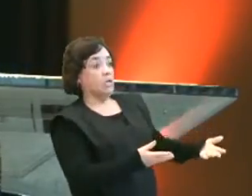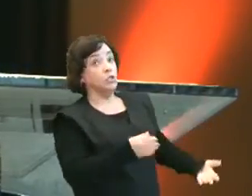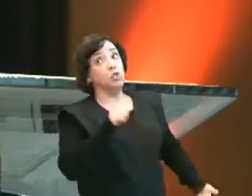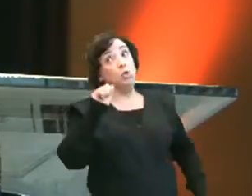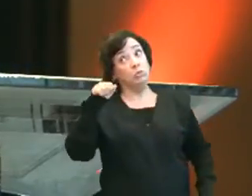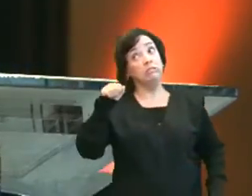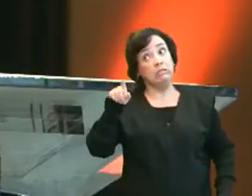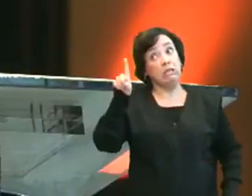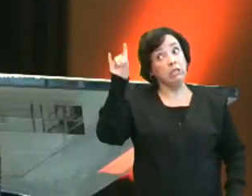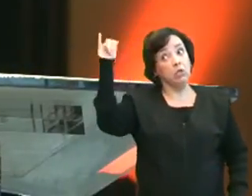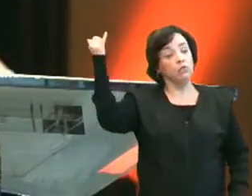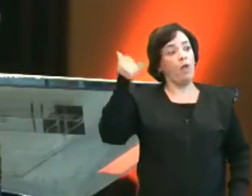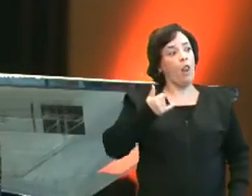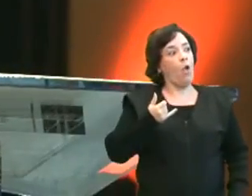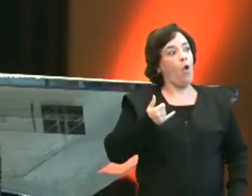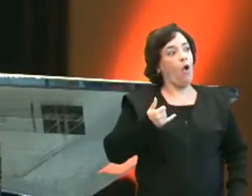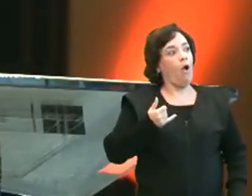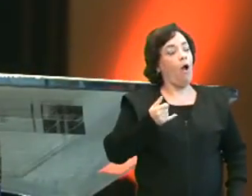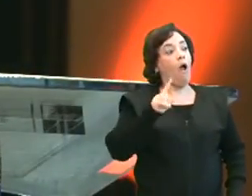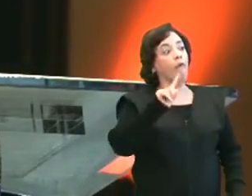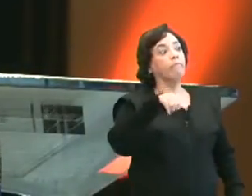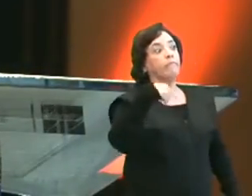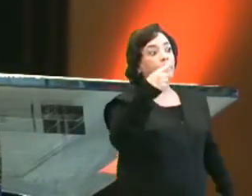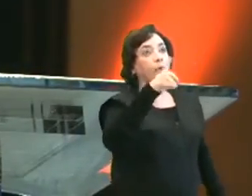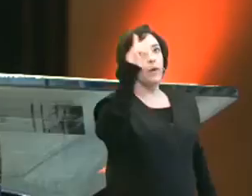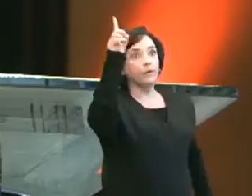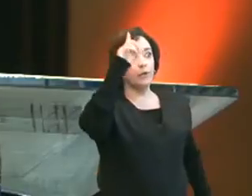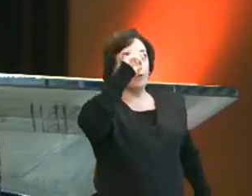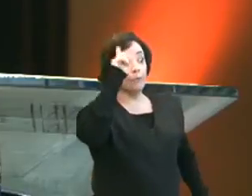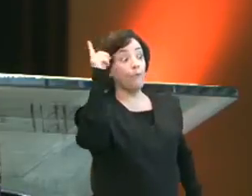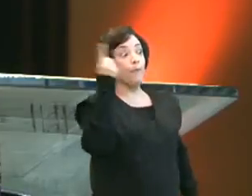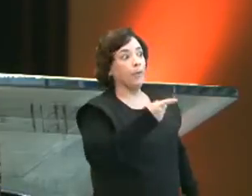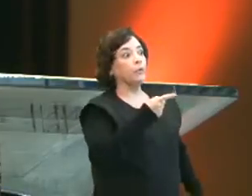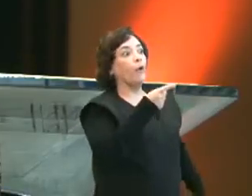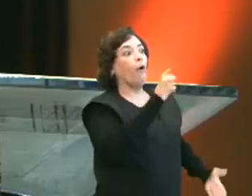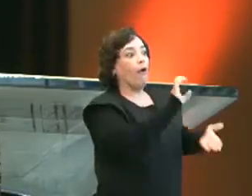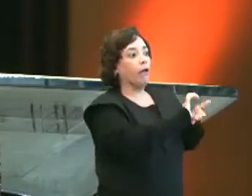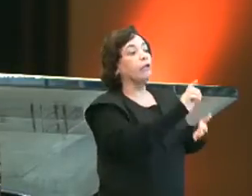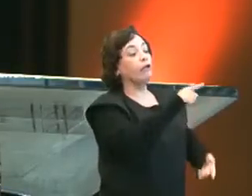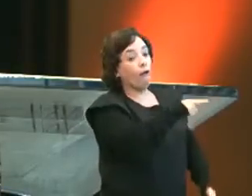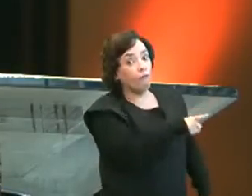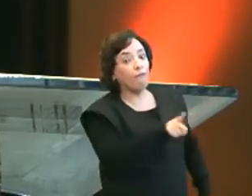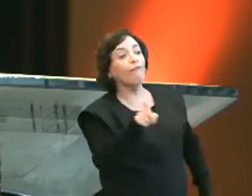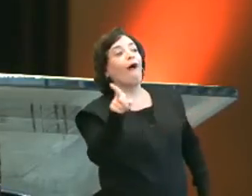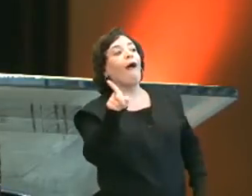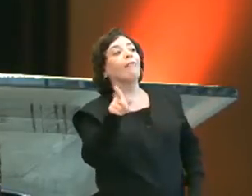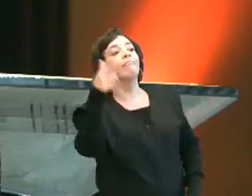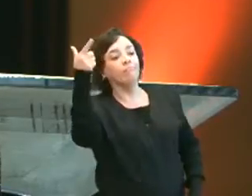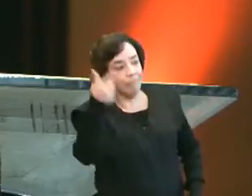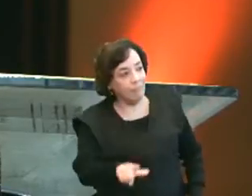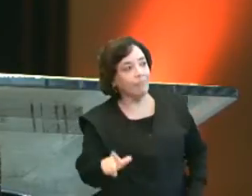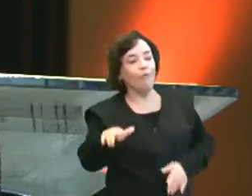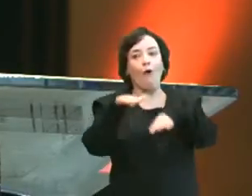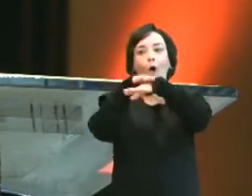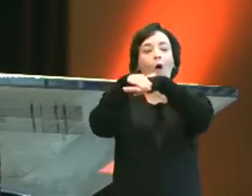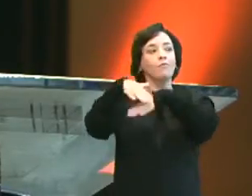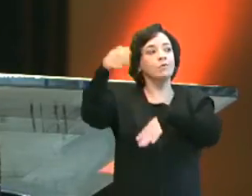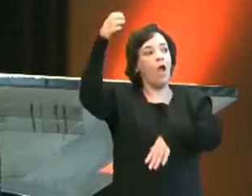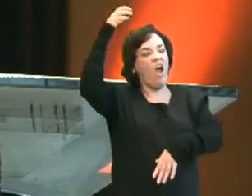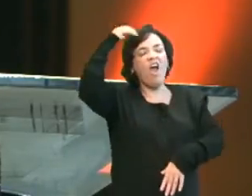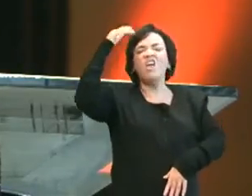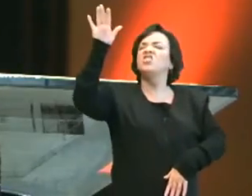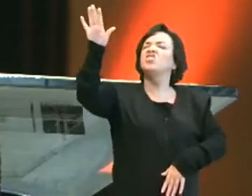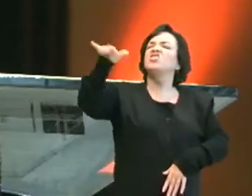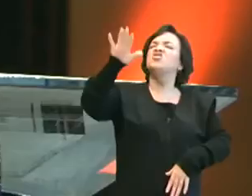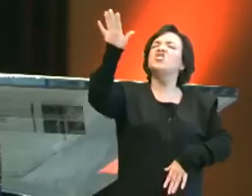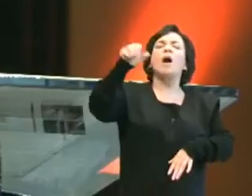rei. E aí ele propõe um desafio, chama o povo de Israel, chama os profetas de Baal, os